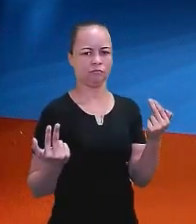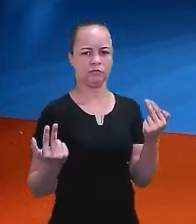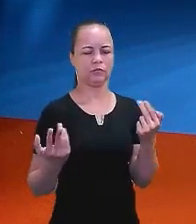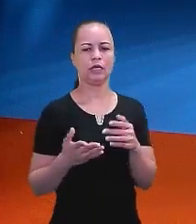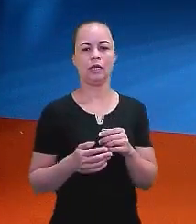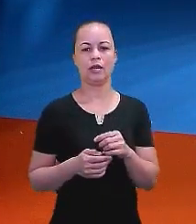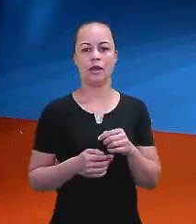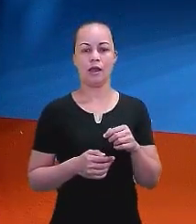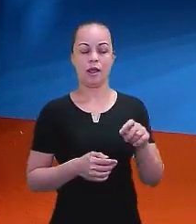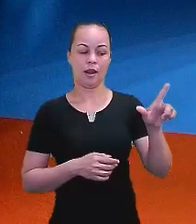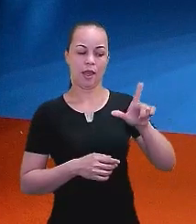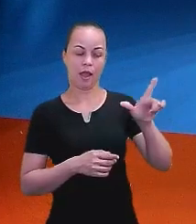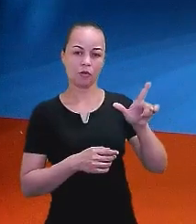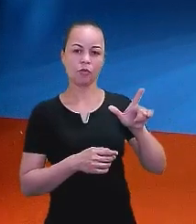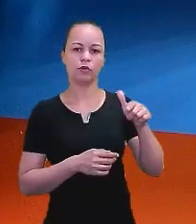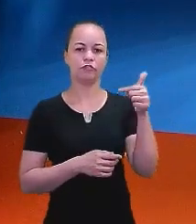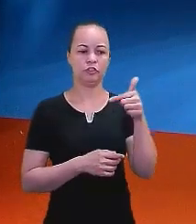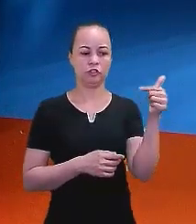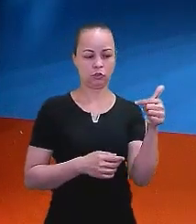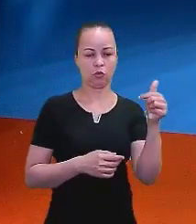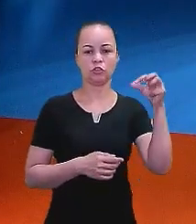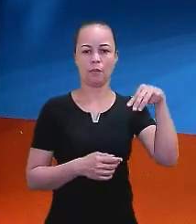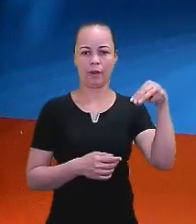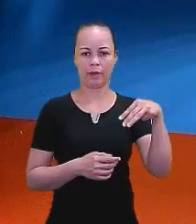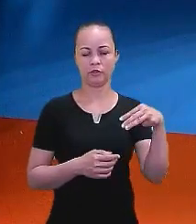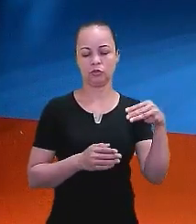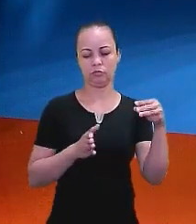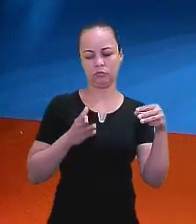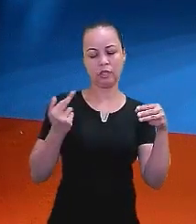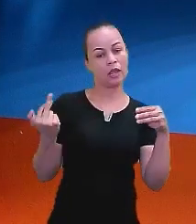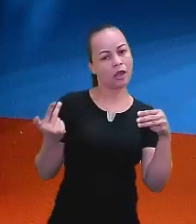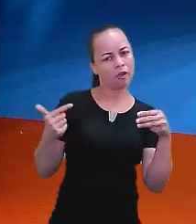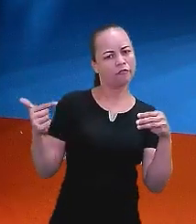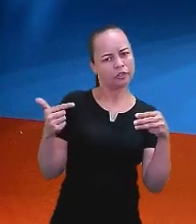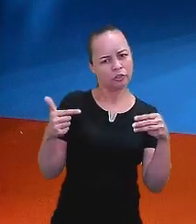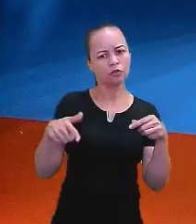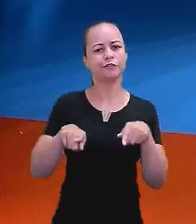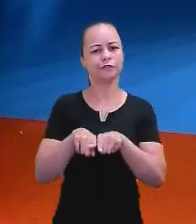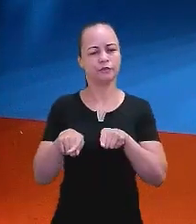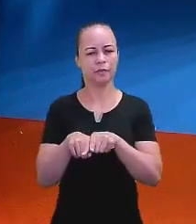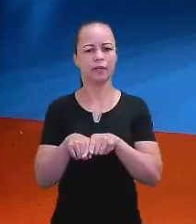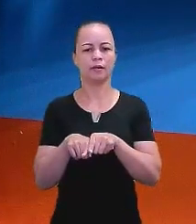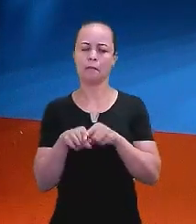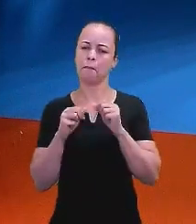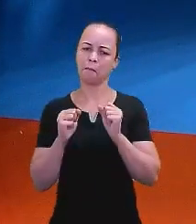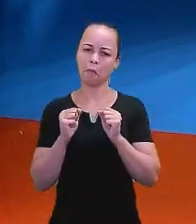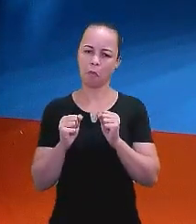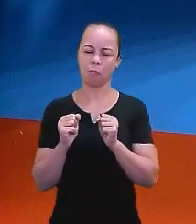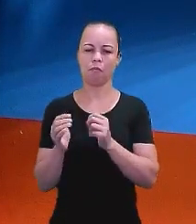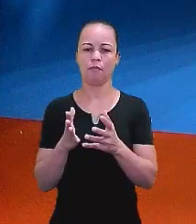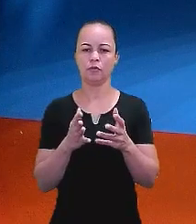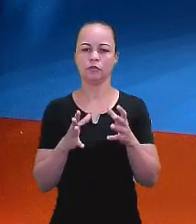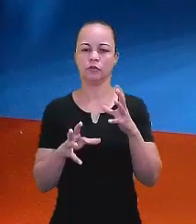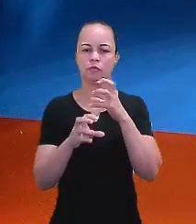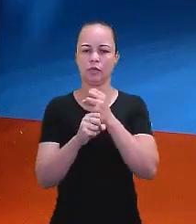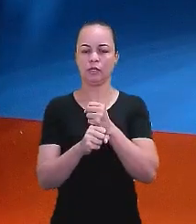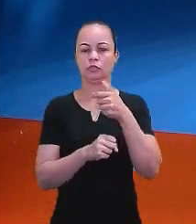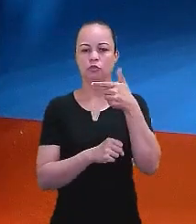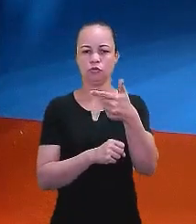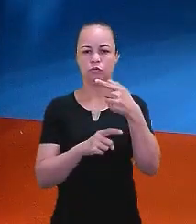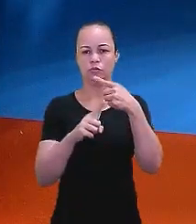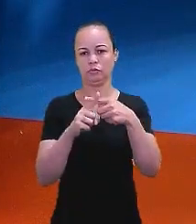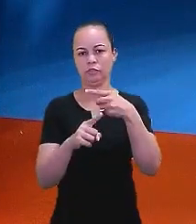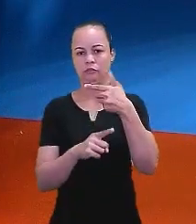A largura, que é 22 metros, o lado paralelo a ele é 22 metros. Eu posso calcular 2 vezes